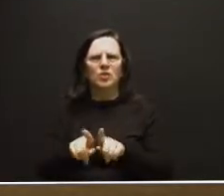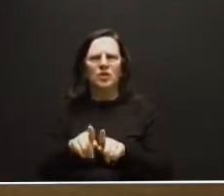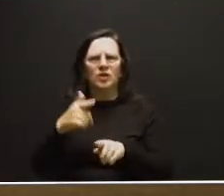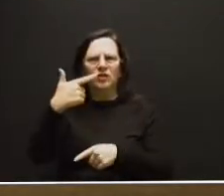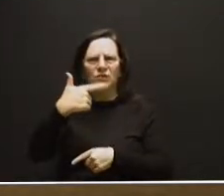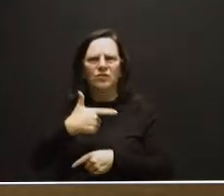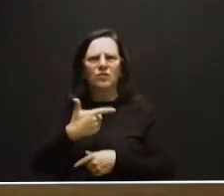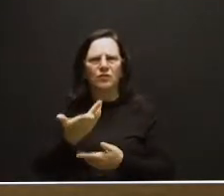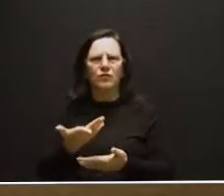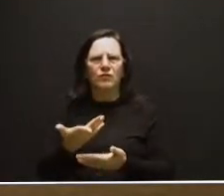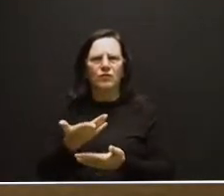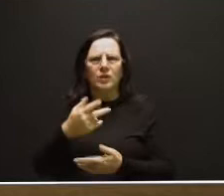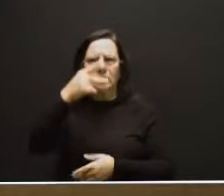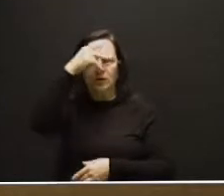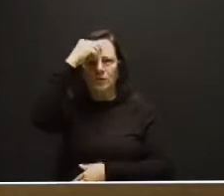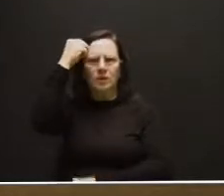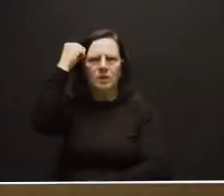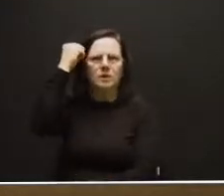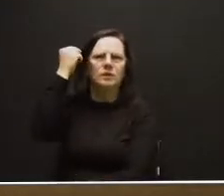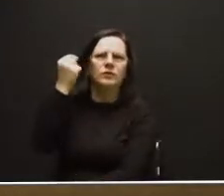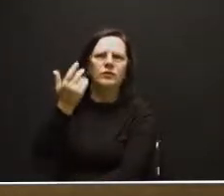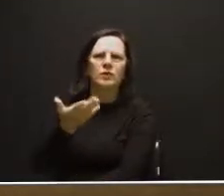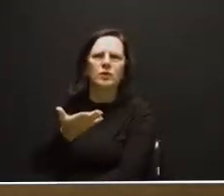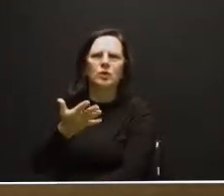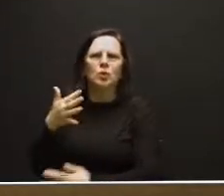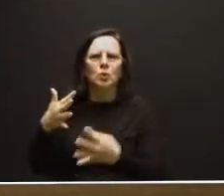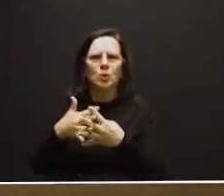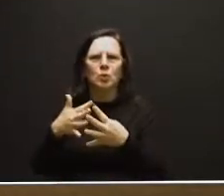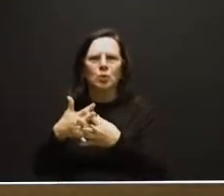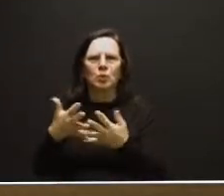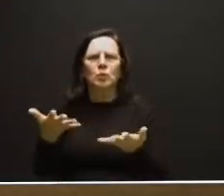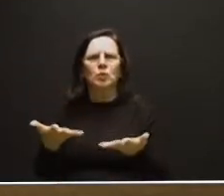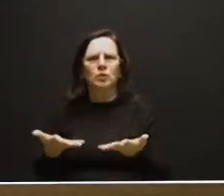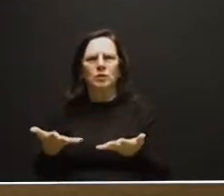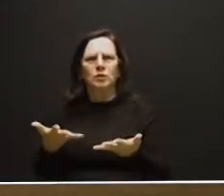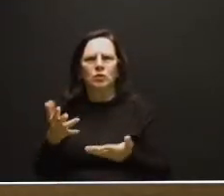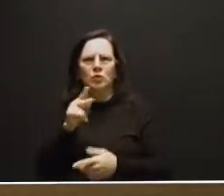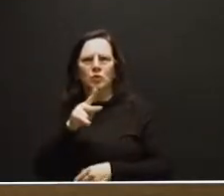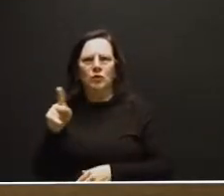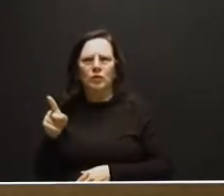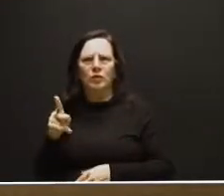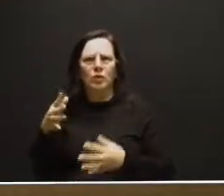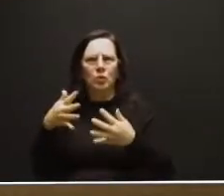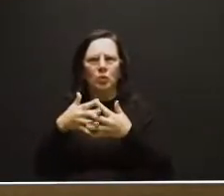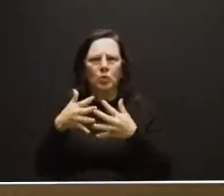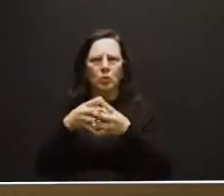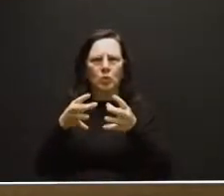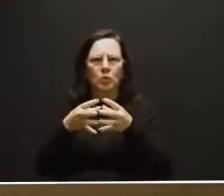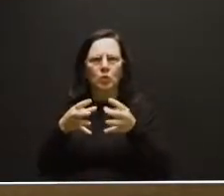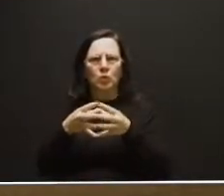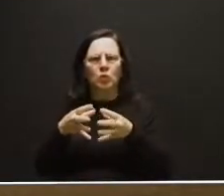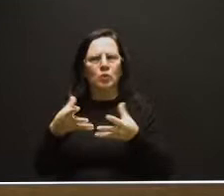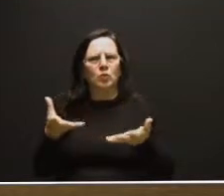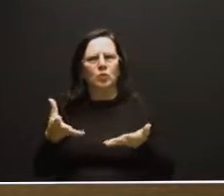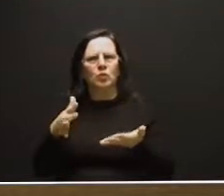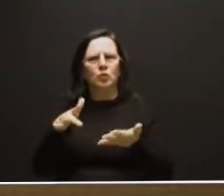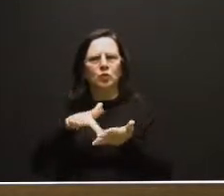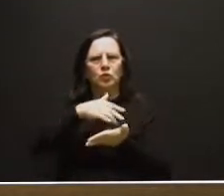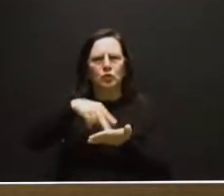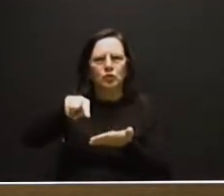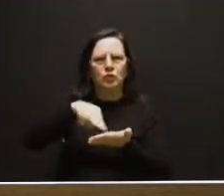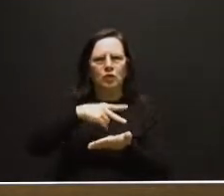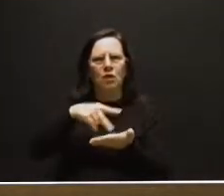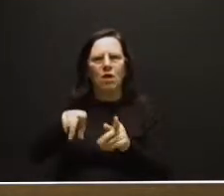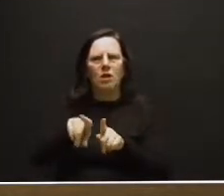ele atua fazendo confusão com o professor ele atua fazendo confusão com os grupos artísticos ele atua fazendo